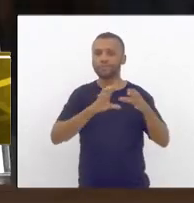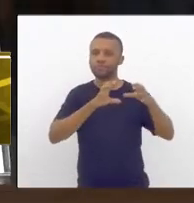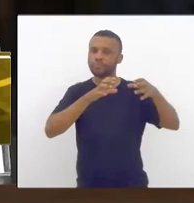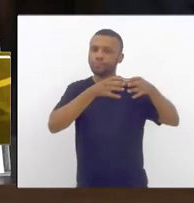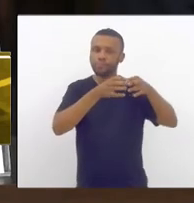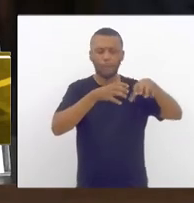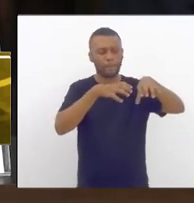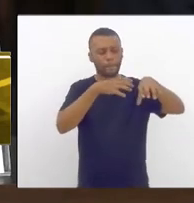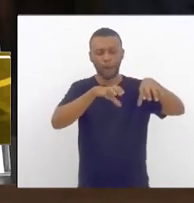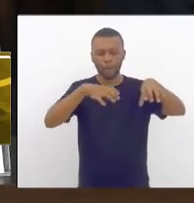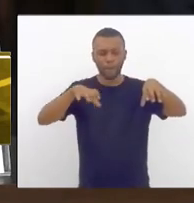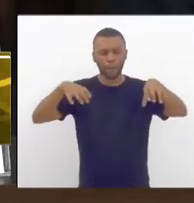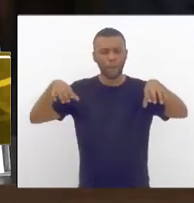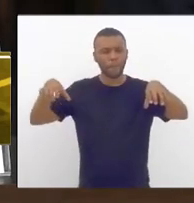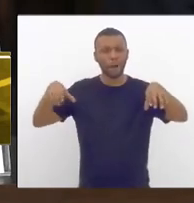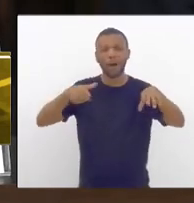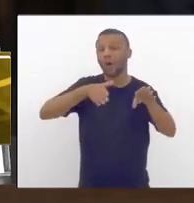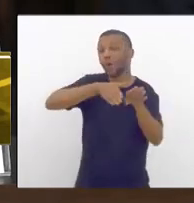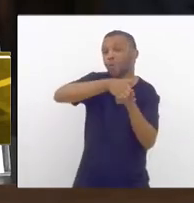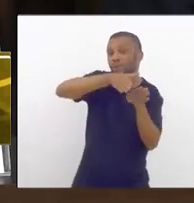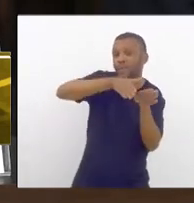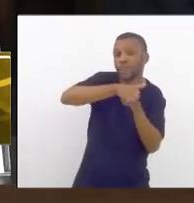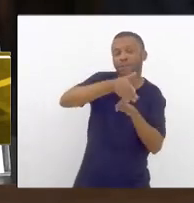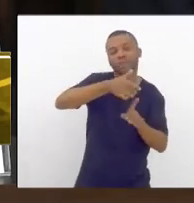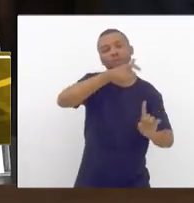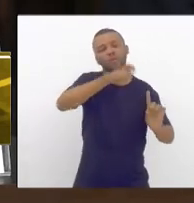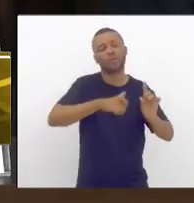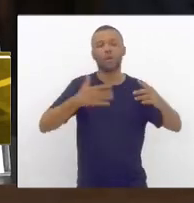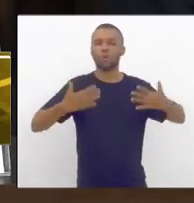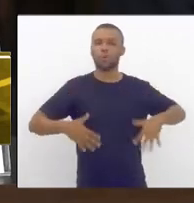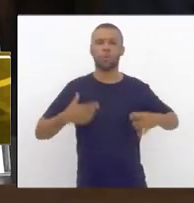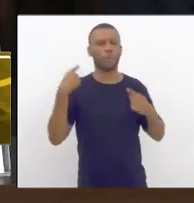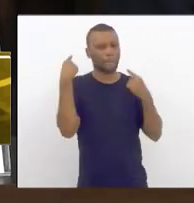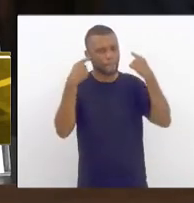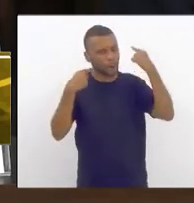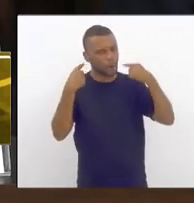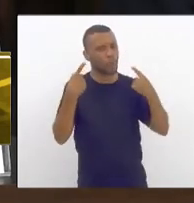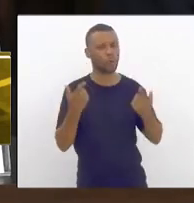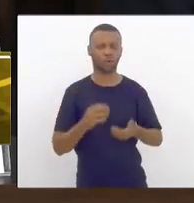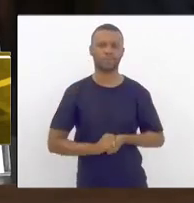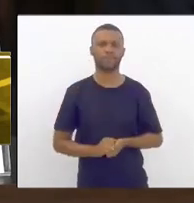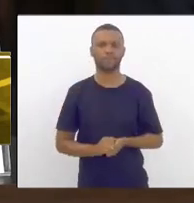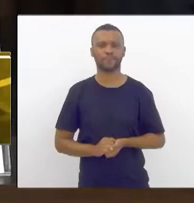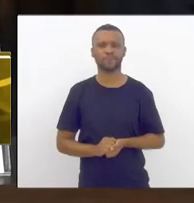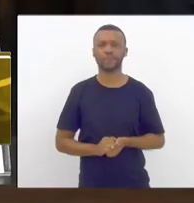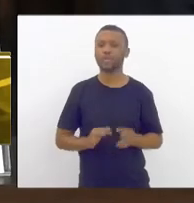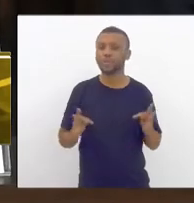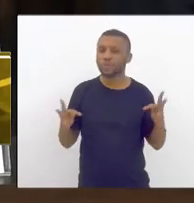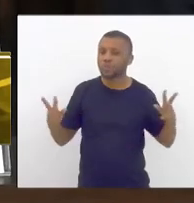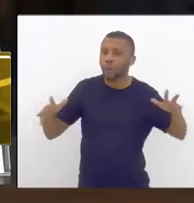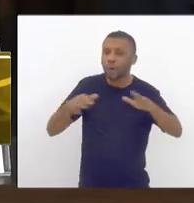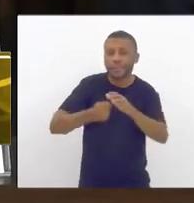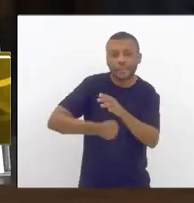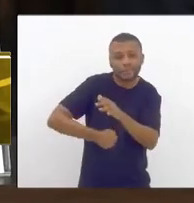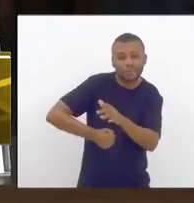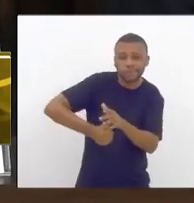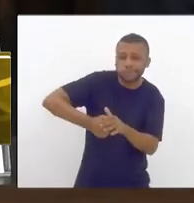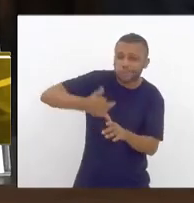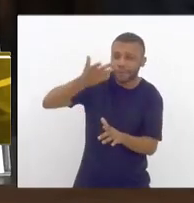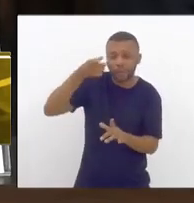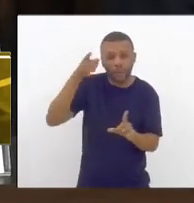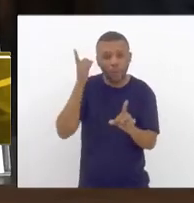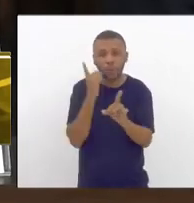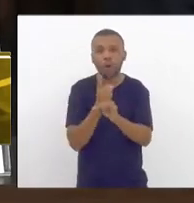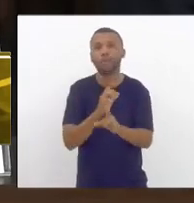cinco ou seis conselhos né tem que ser no mínimo insano todas as ver todas sem brincadeira todas as vezes que eu encontro